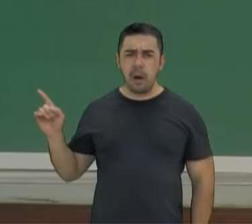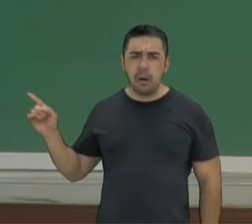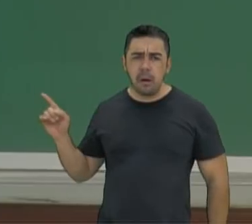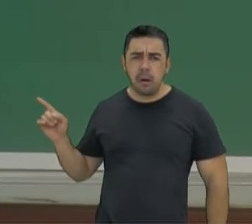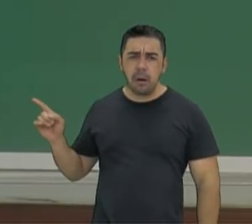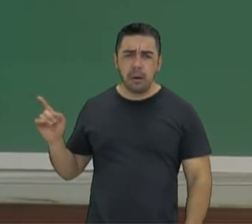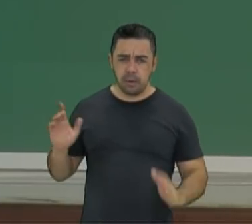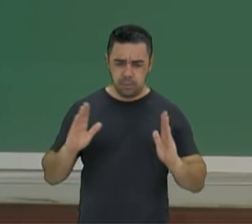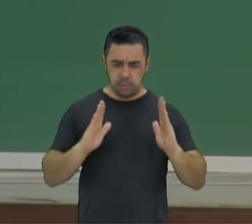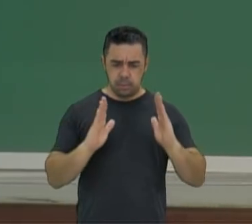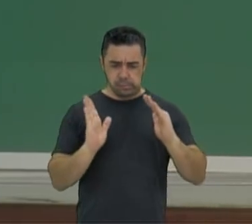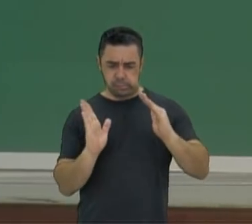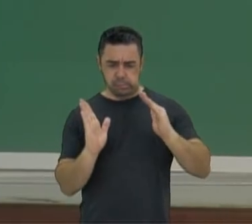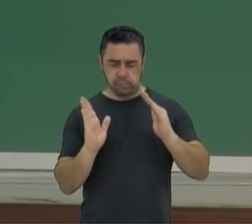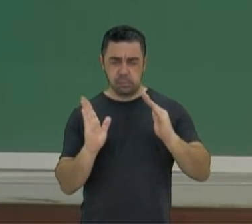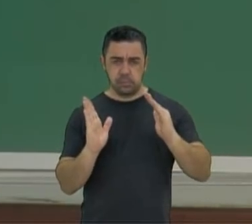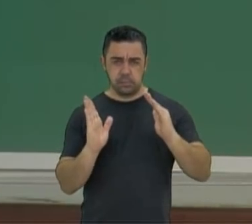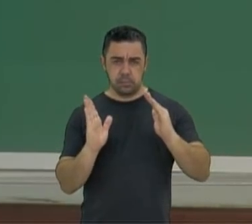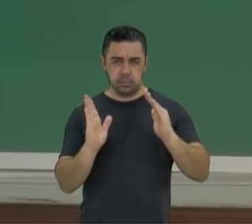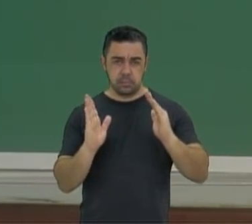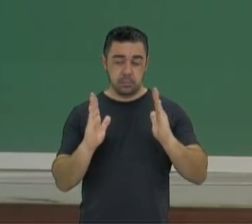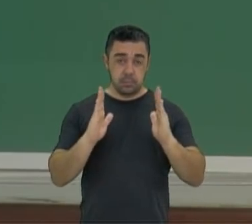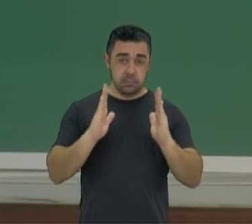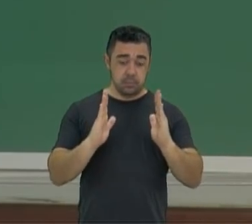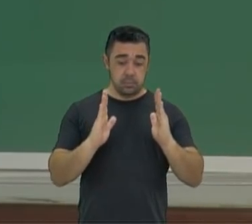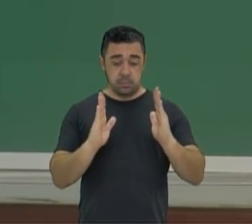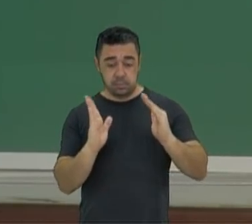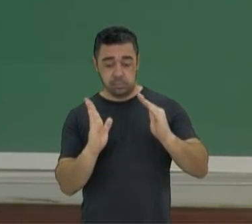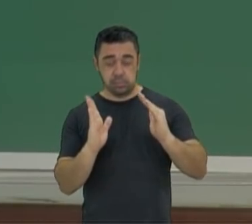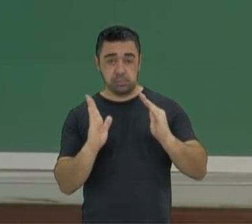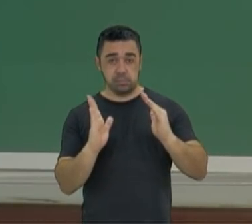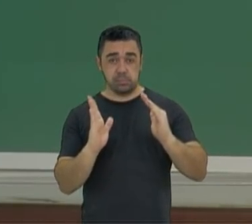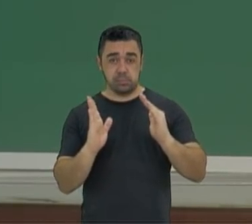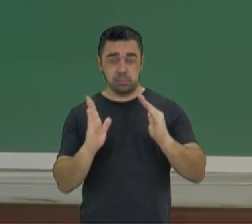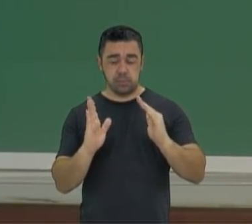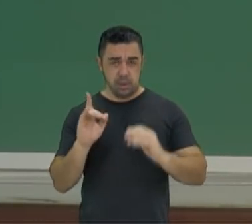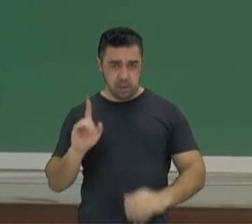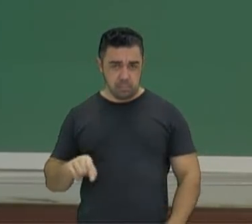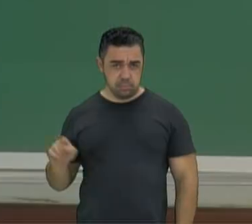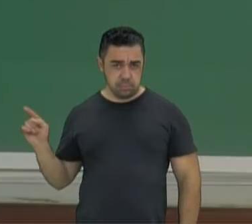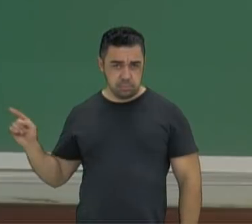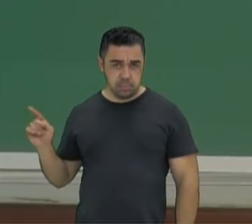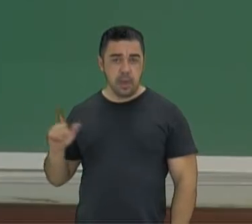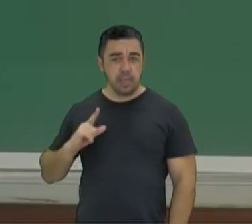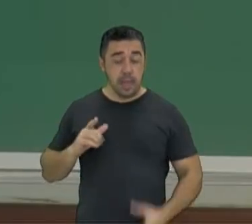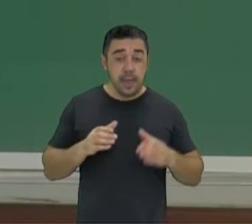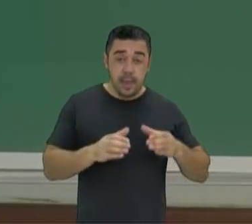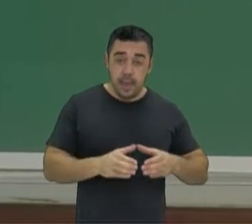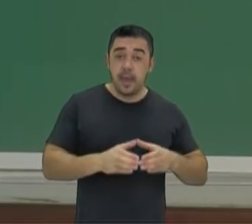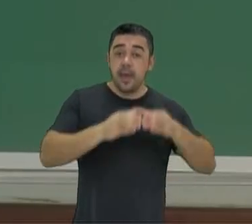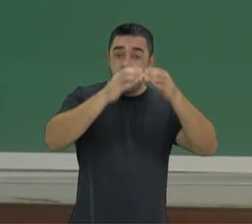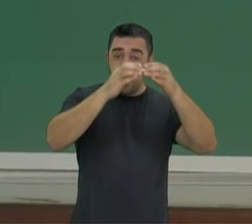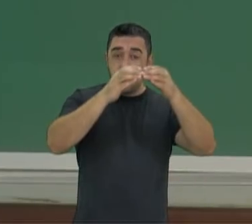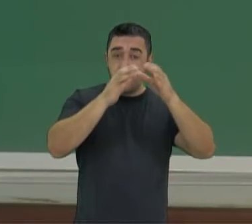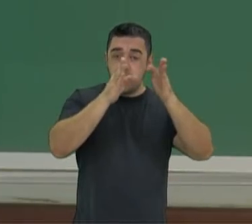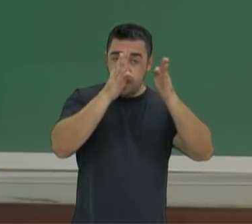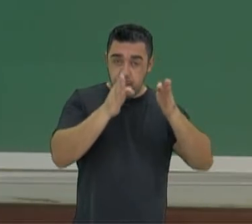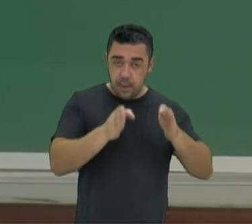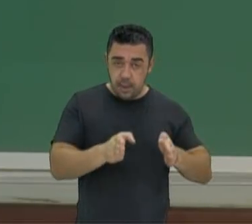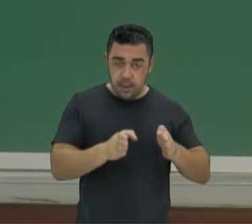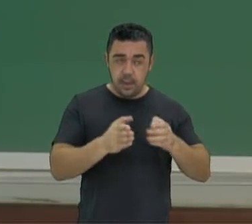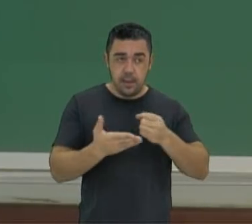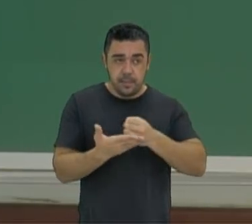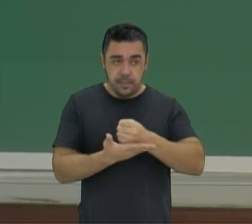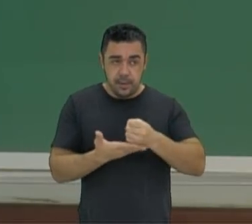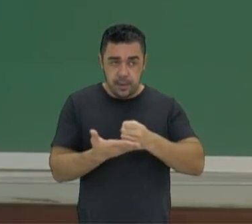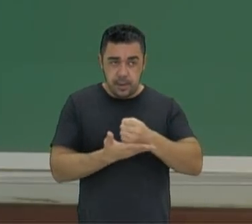esse prisma aqui, ele está diferente. Ó, ele está meio inclinado. Ah, então a gente tem prismas retos, que é onde a